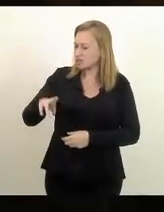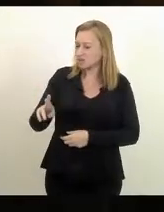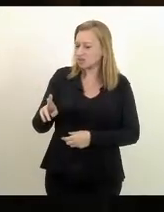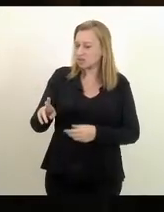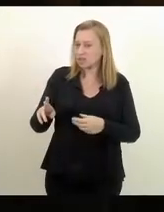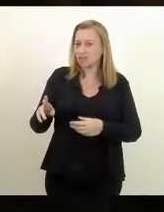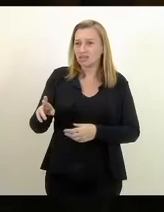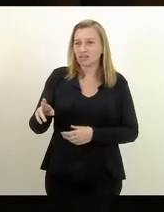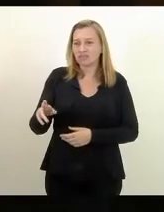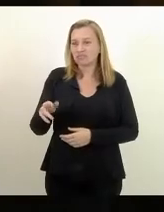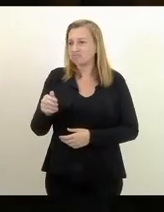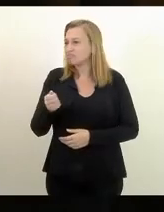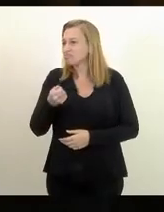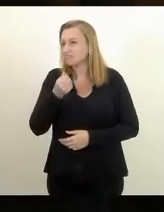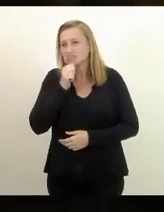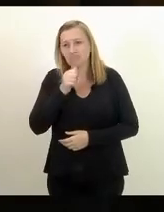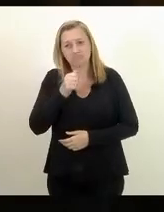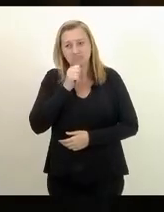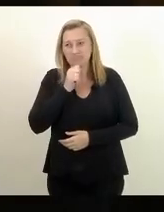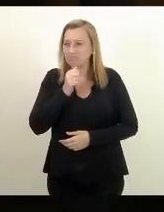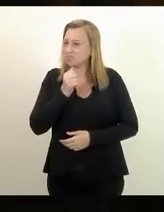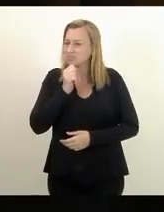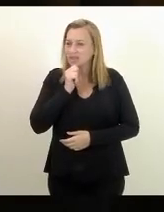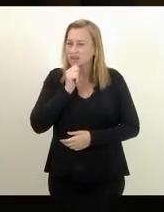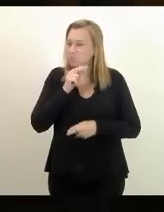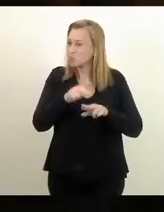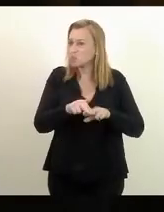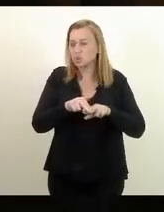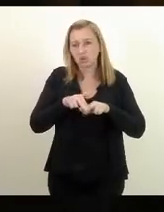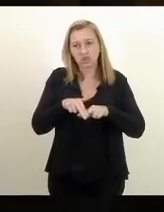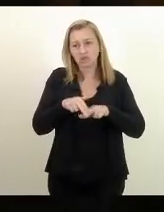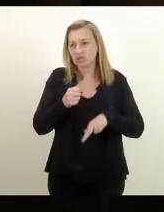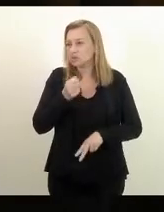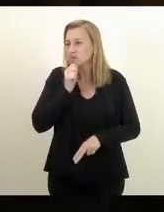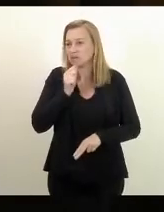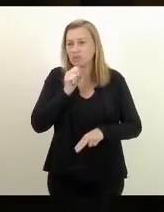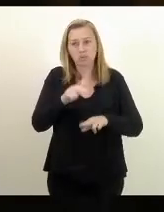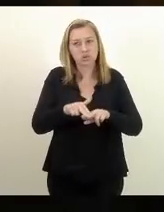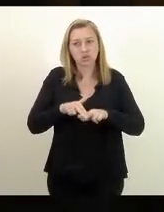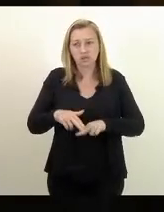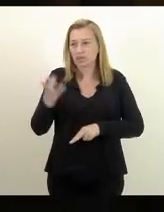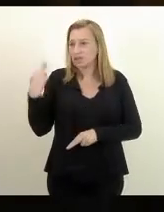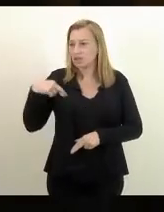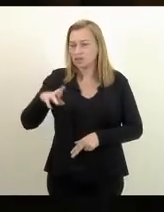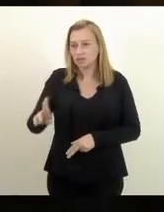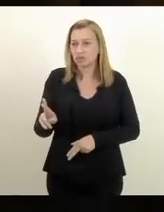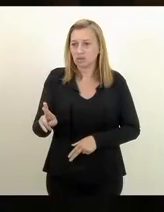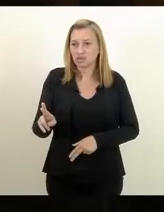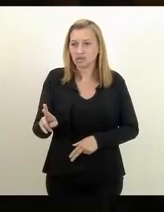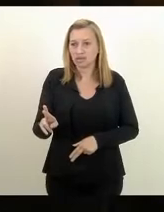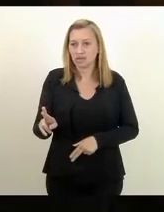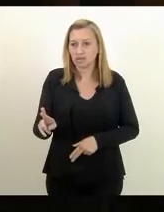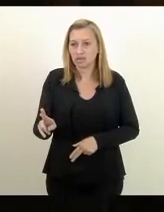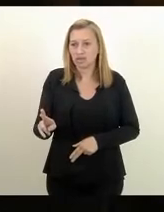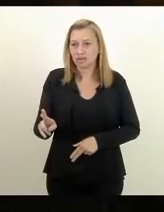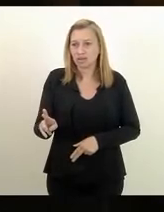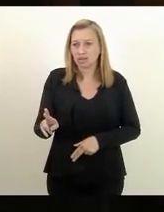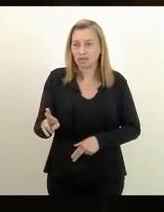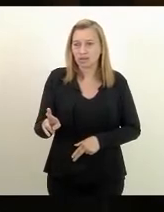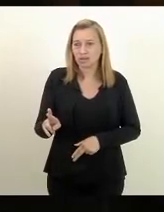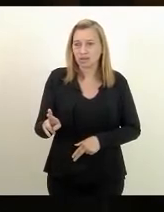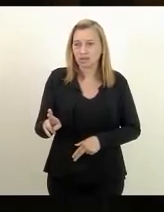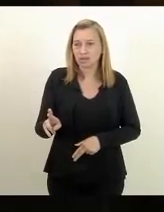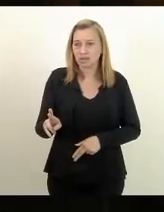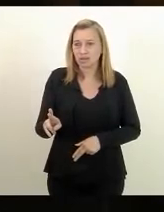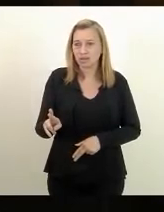existe qualquer justificativa religiosa que passe panos